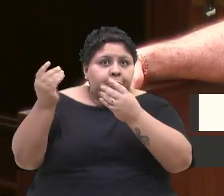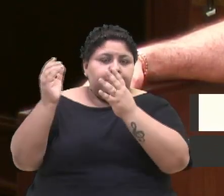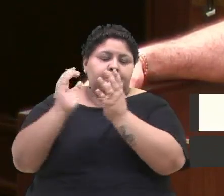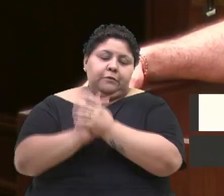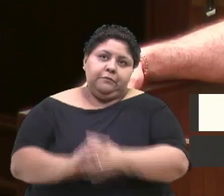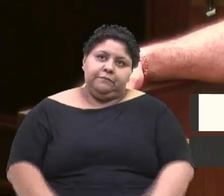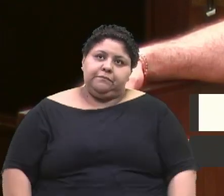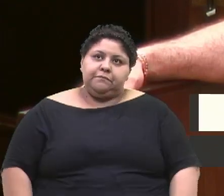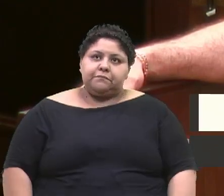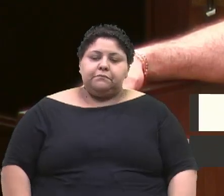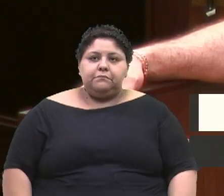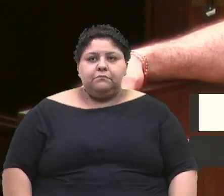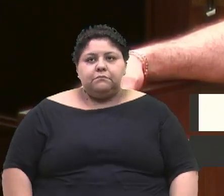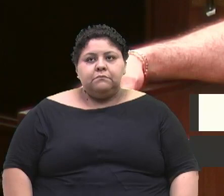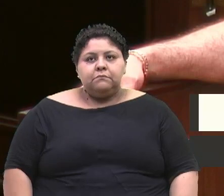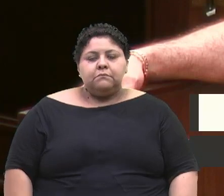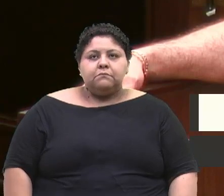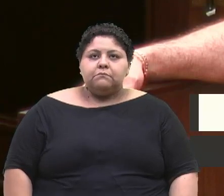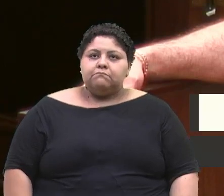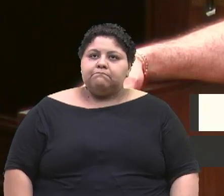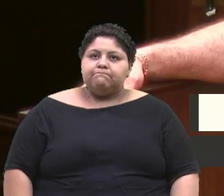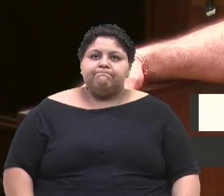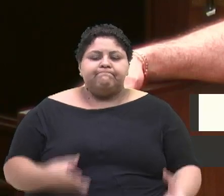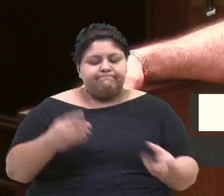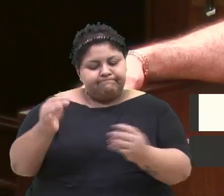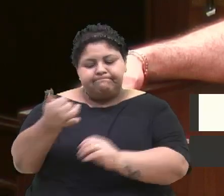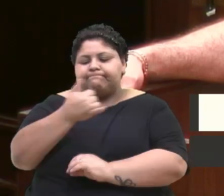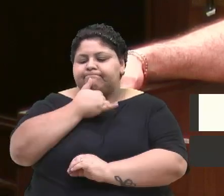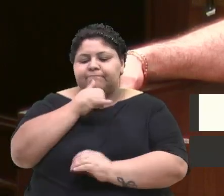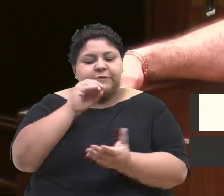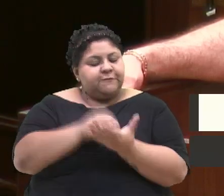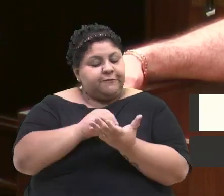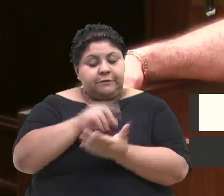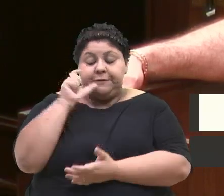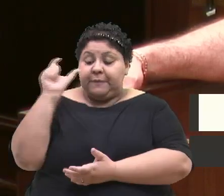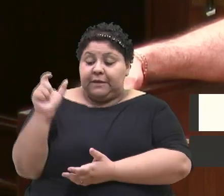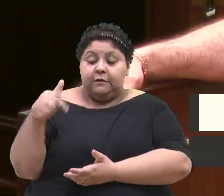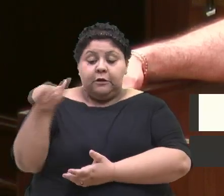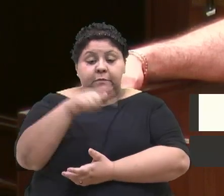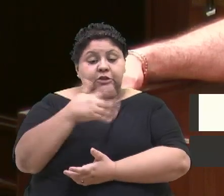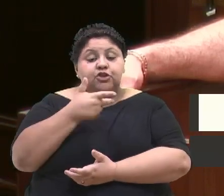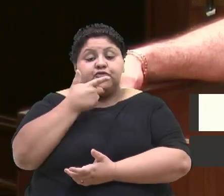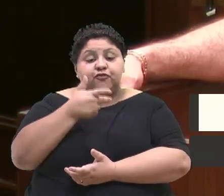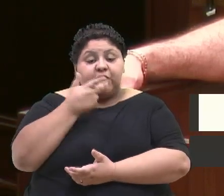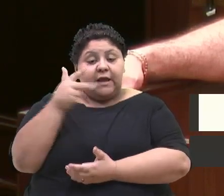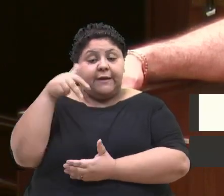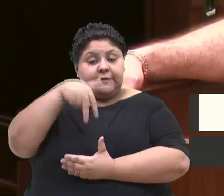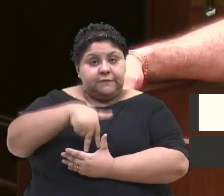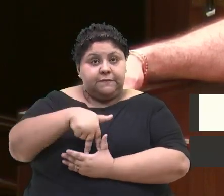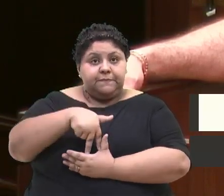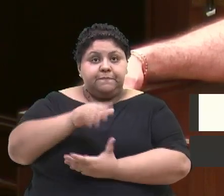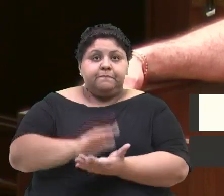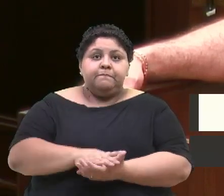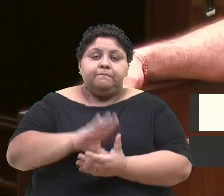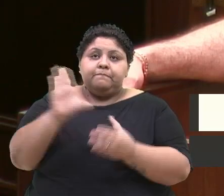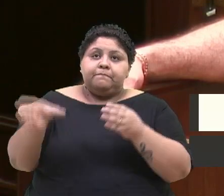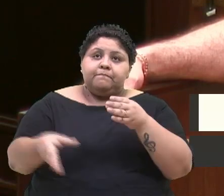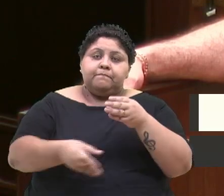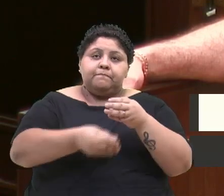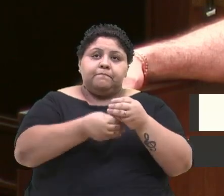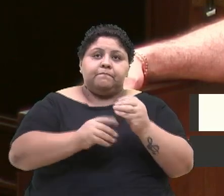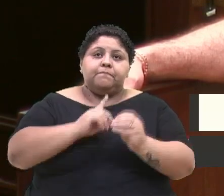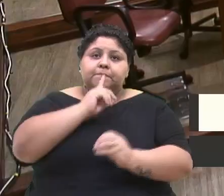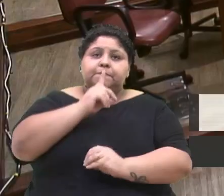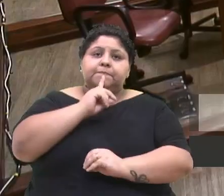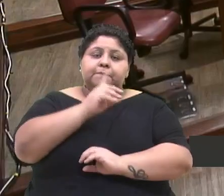Então, é muito triste. Falta até palavras para a gente se expressar aqui nessa tribuna. Sua parte, vereador Meneguzzi.